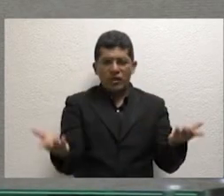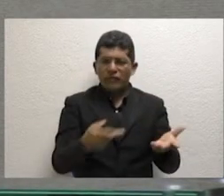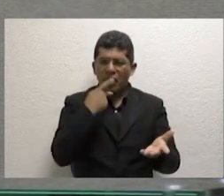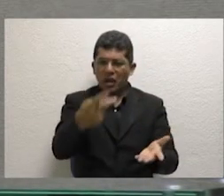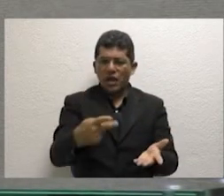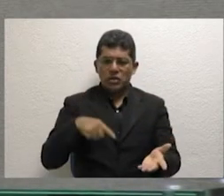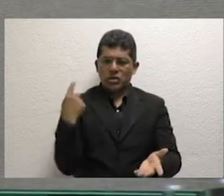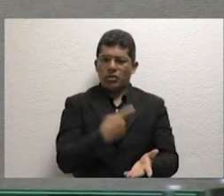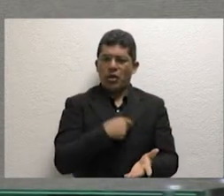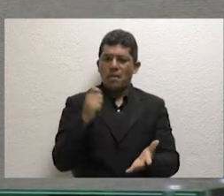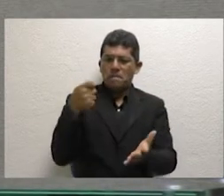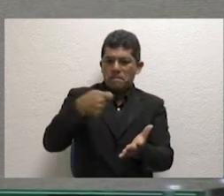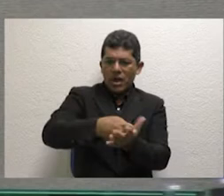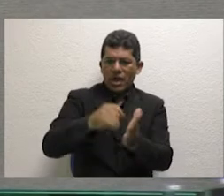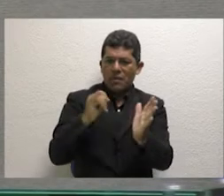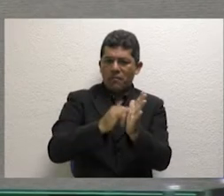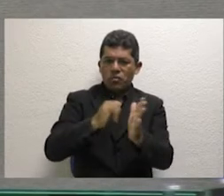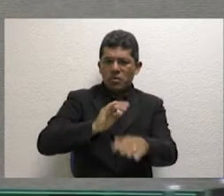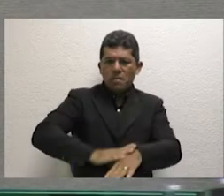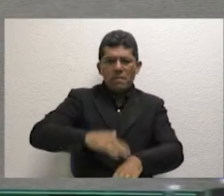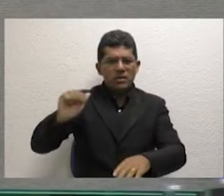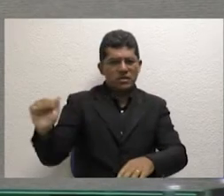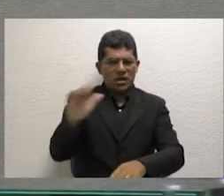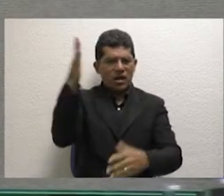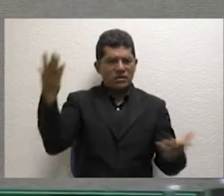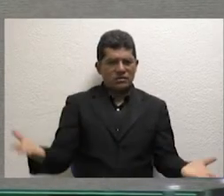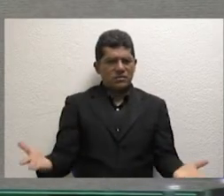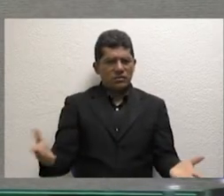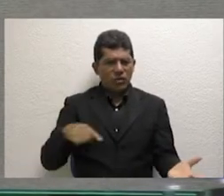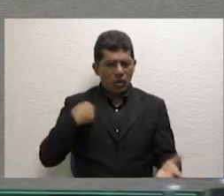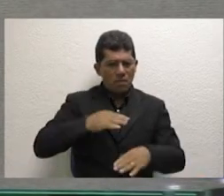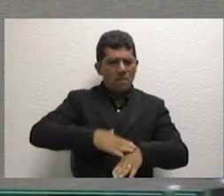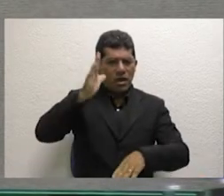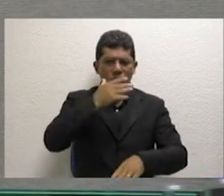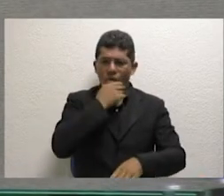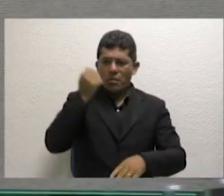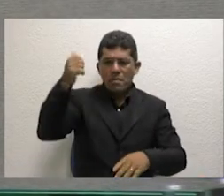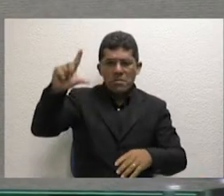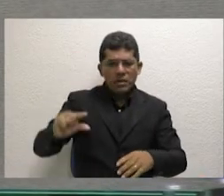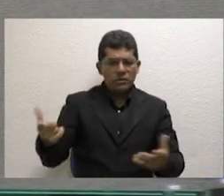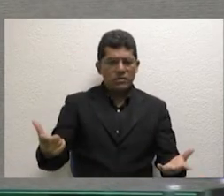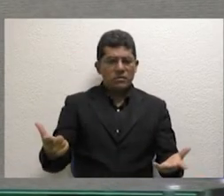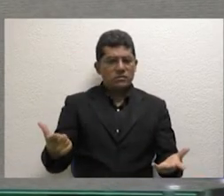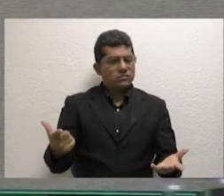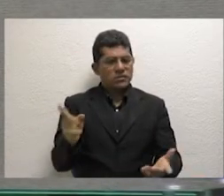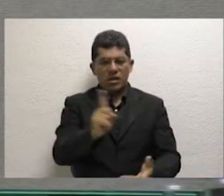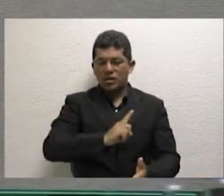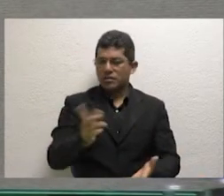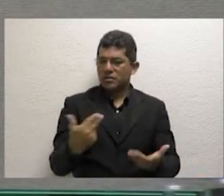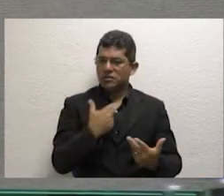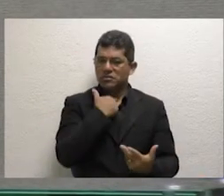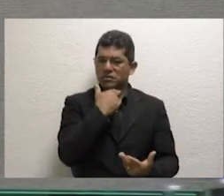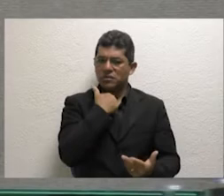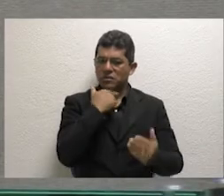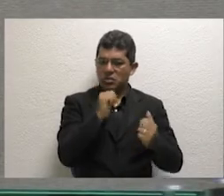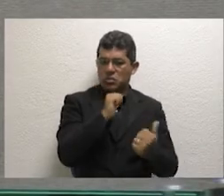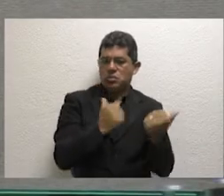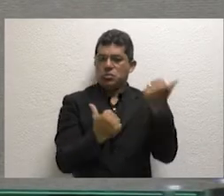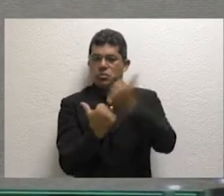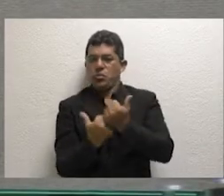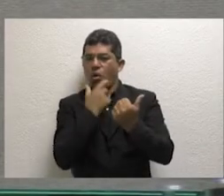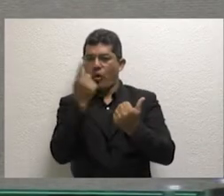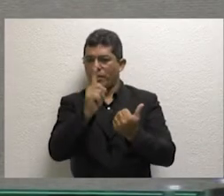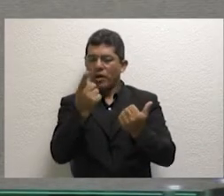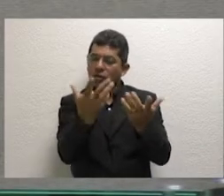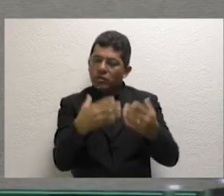a gente tem que aumentar o tempo de contribuição nós já trabalhamos demais nós não queremos ocupar o espaço dos homens mas